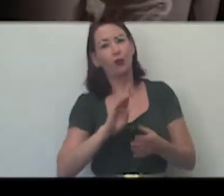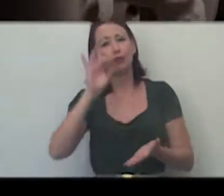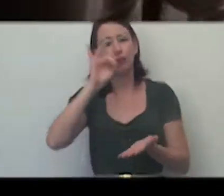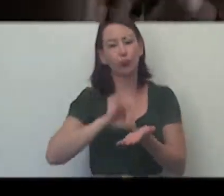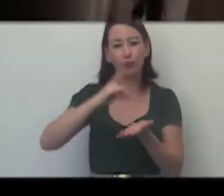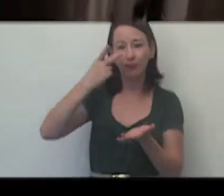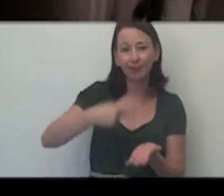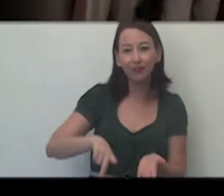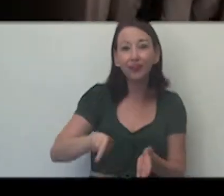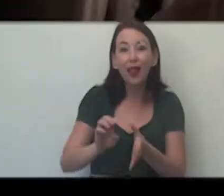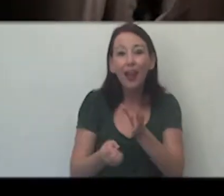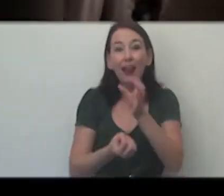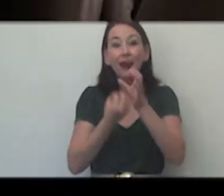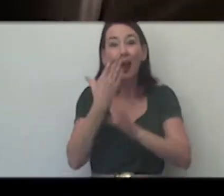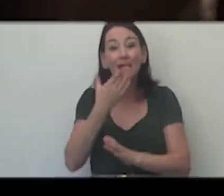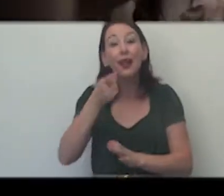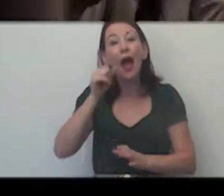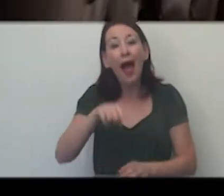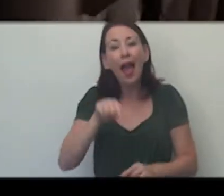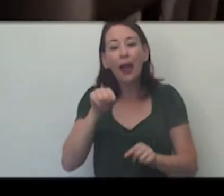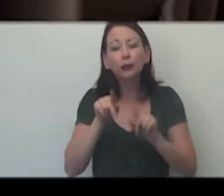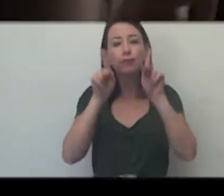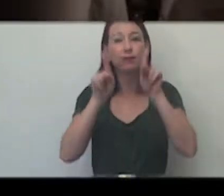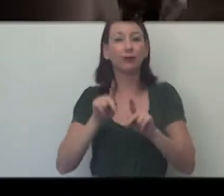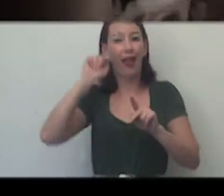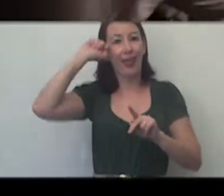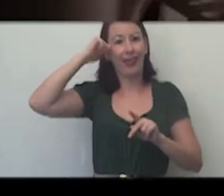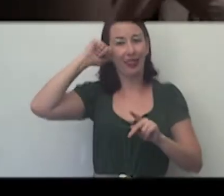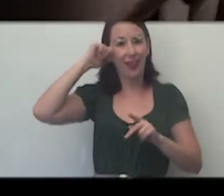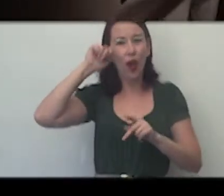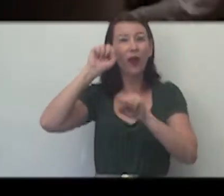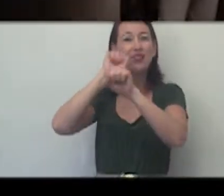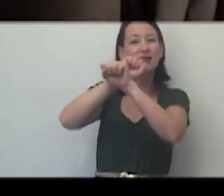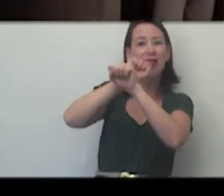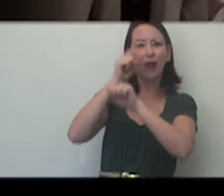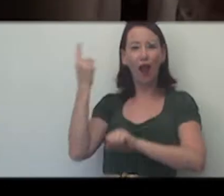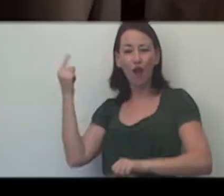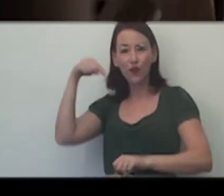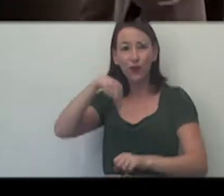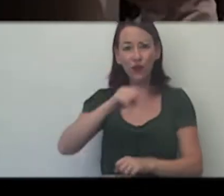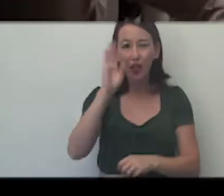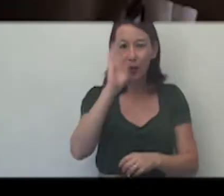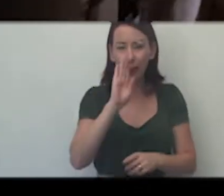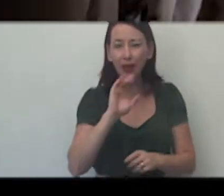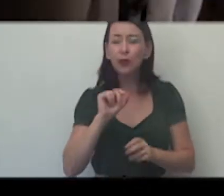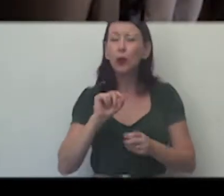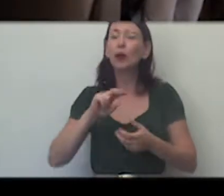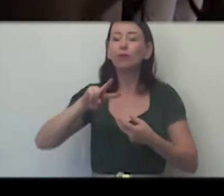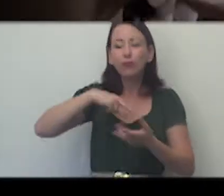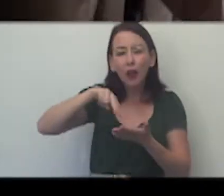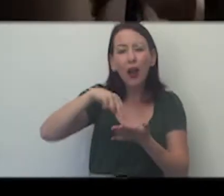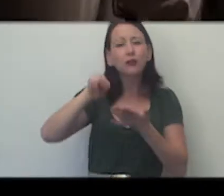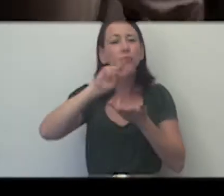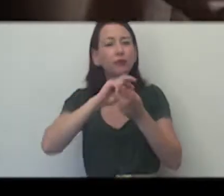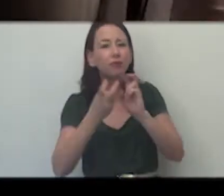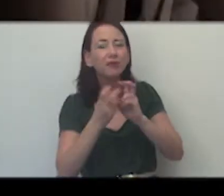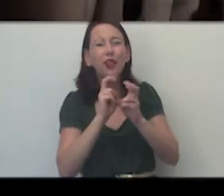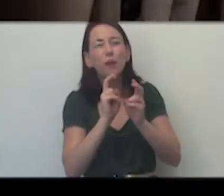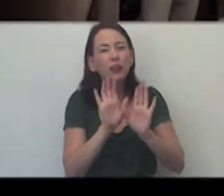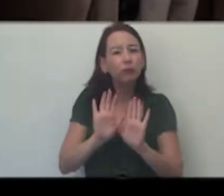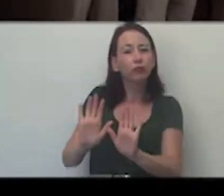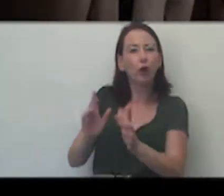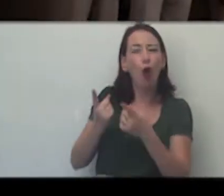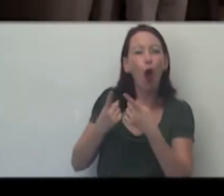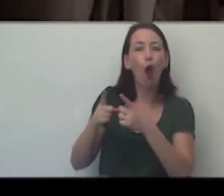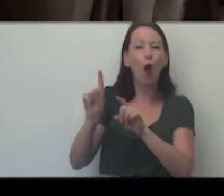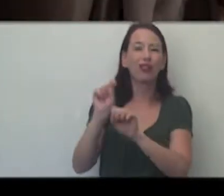uma criação dos negros escravizados, como forma de autodefesa e de resistência à escravidão.